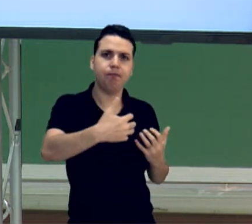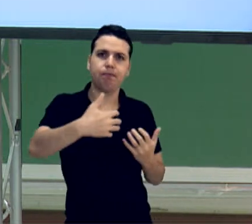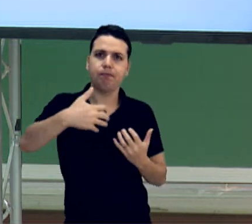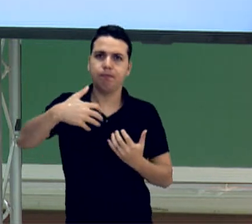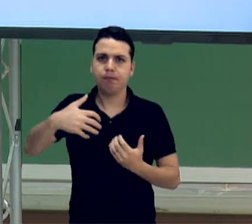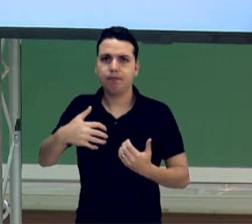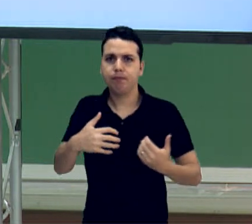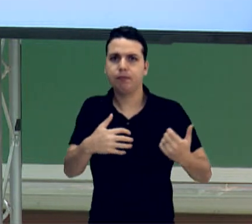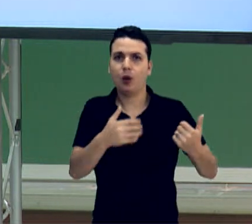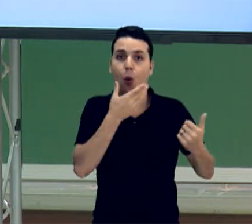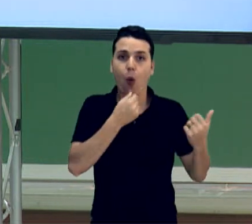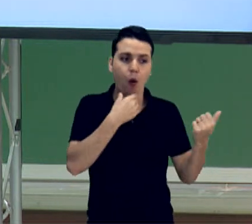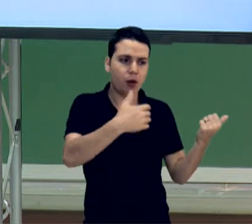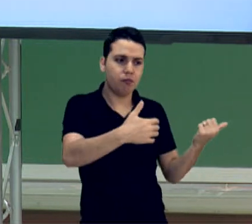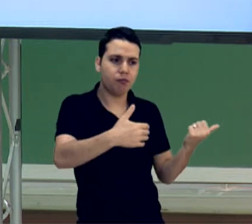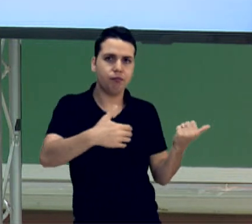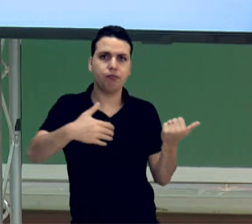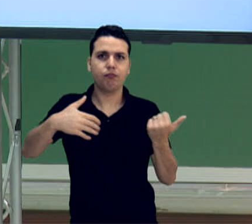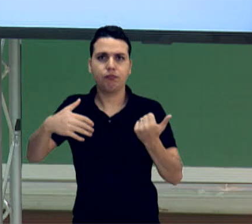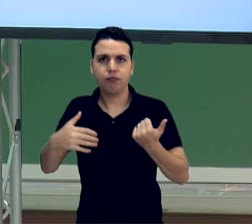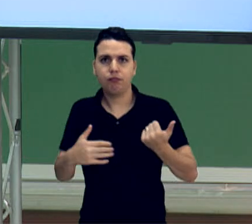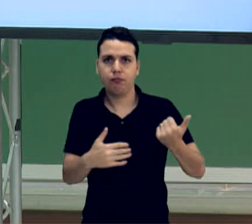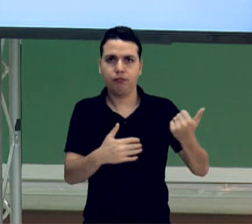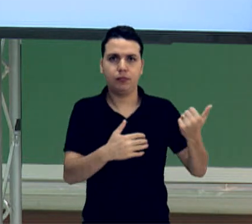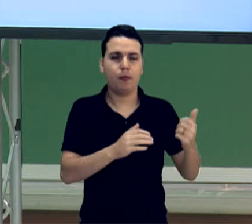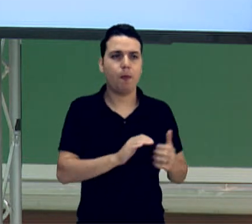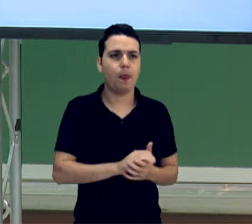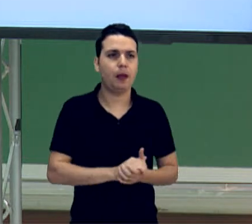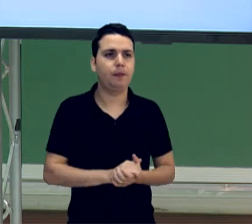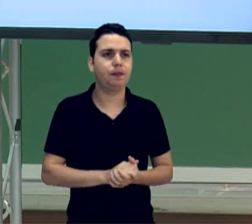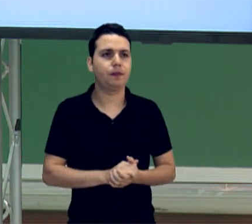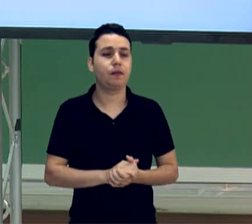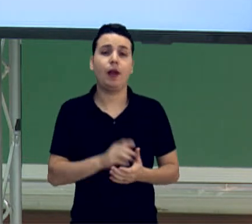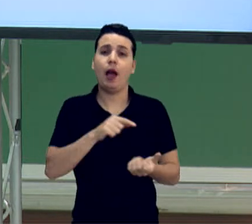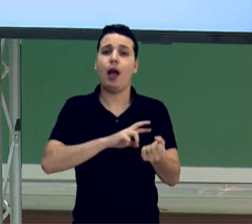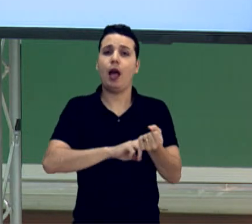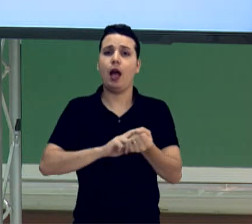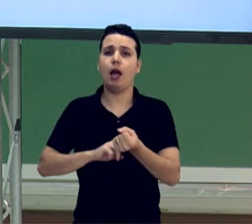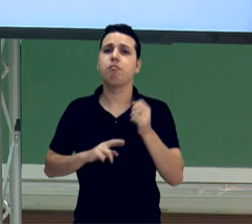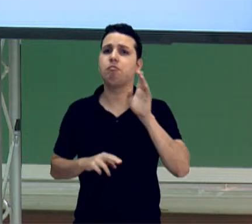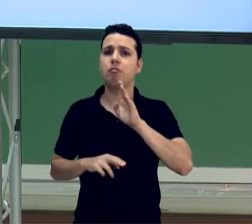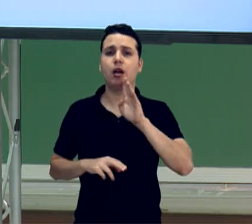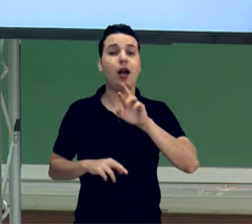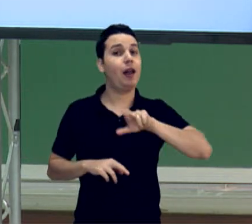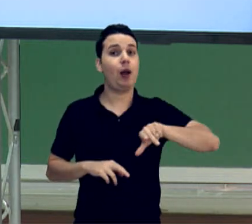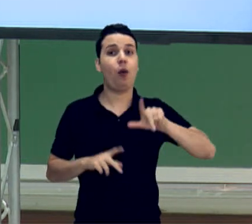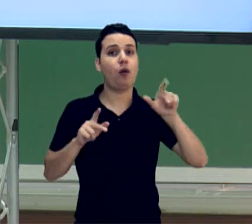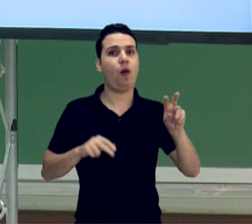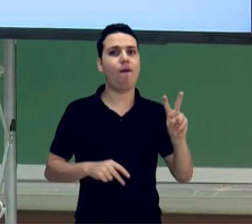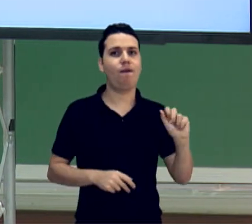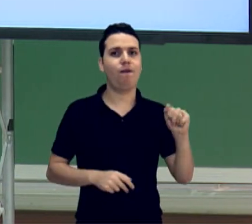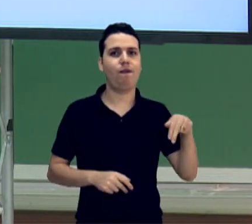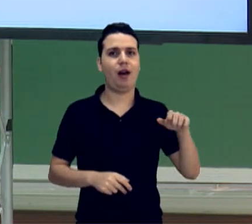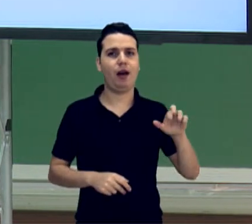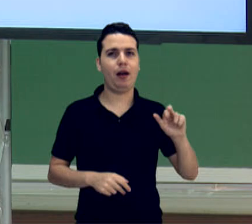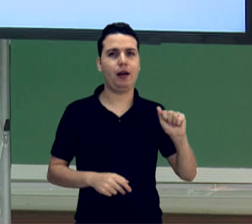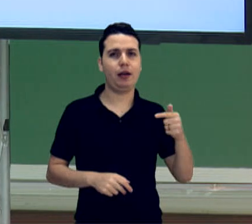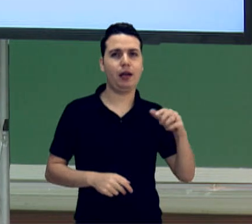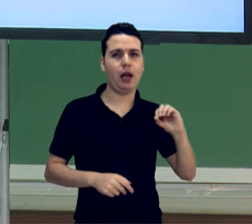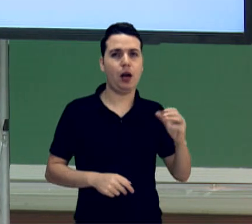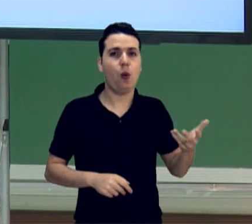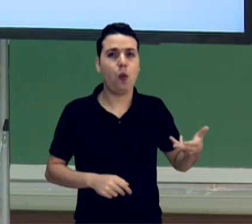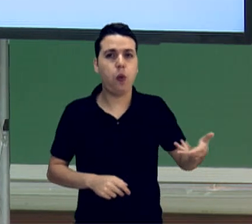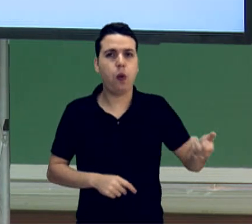ritmo muito bacana. Tá? Ele não é tão marcado quanto o vaneirão, mas ele é por ser